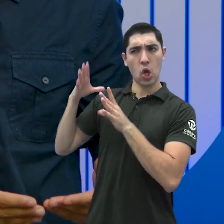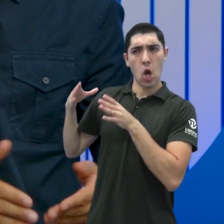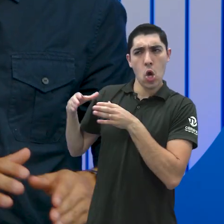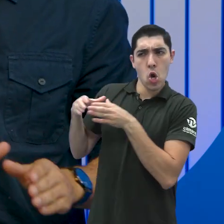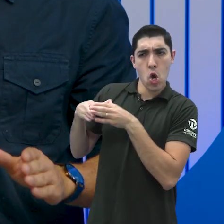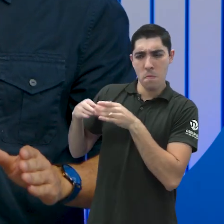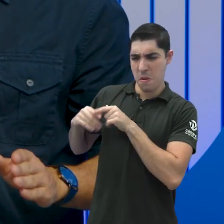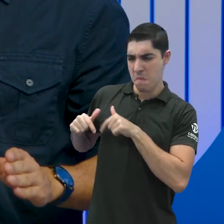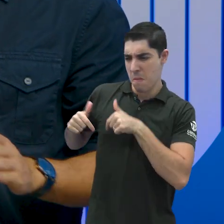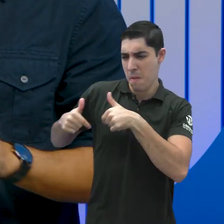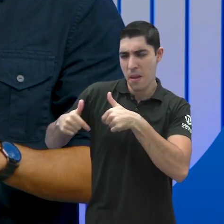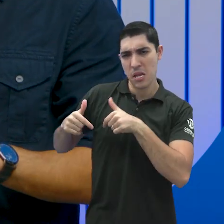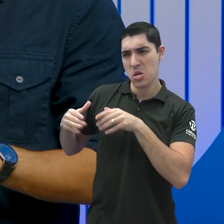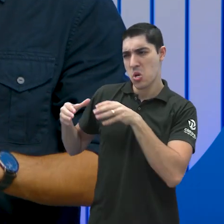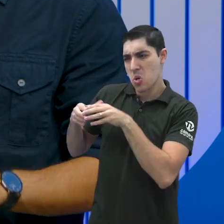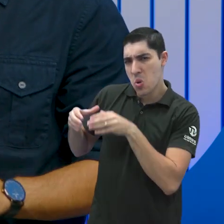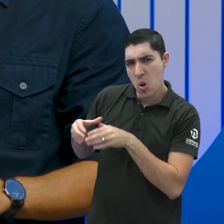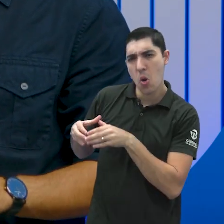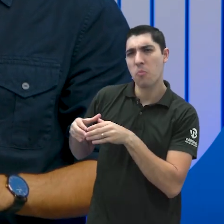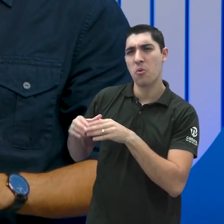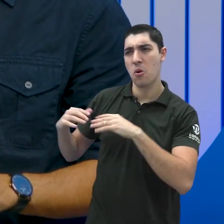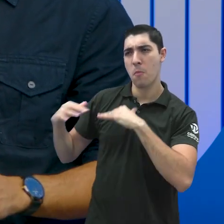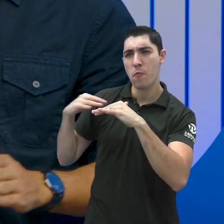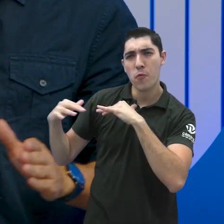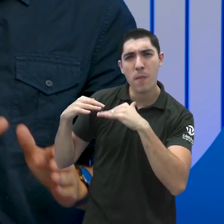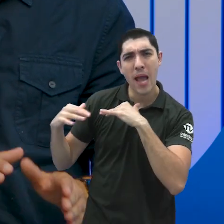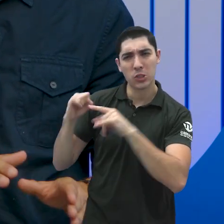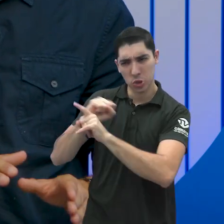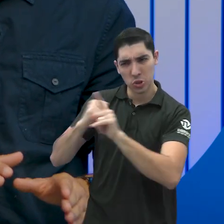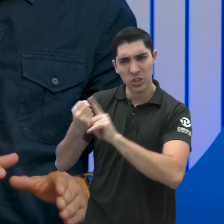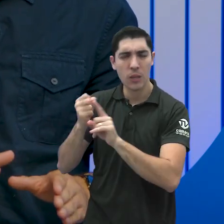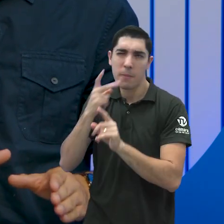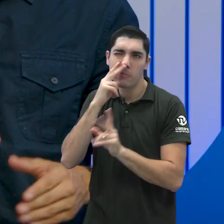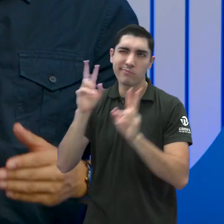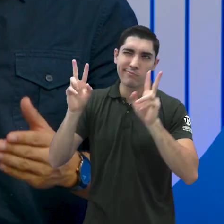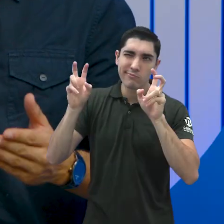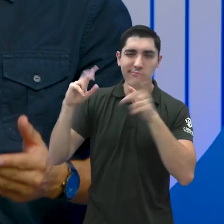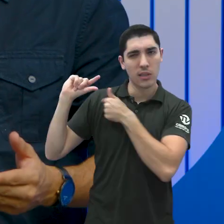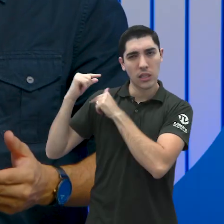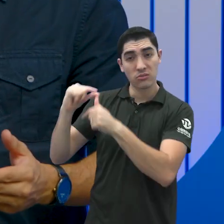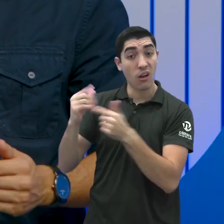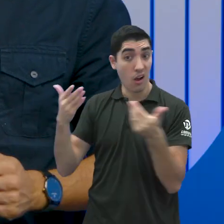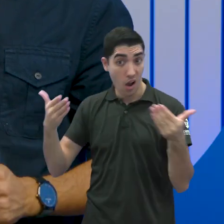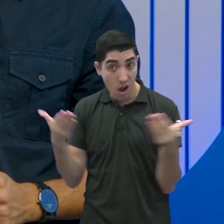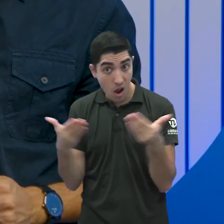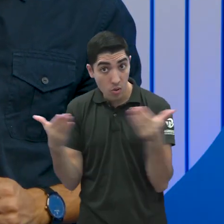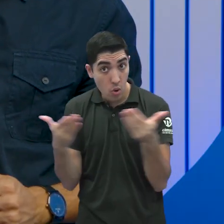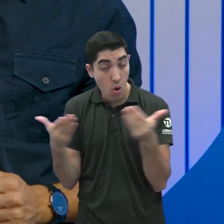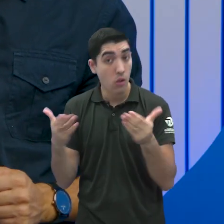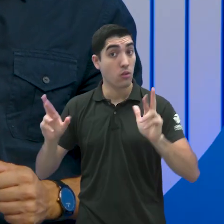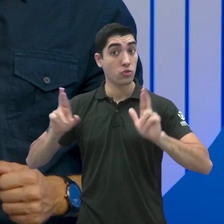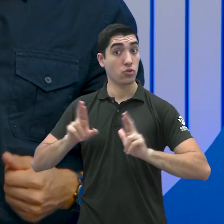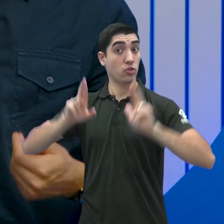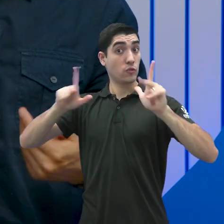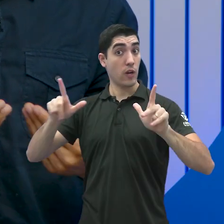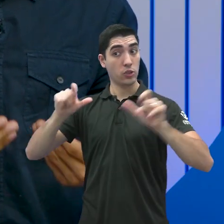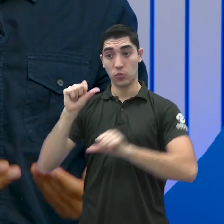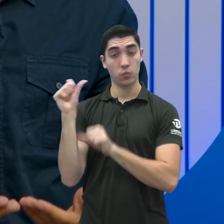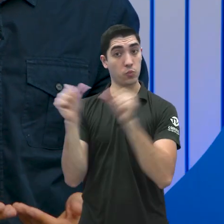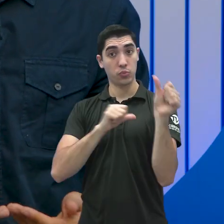ativismo estava restrito a entidades de classe e movimentos sociais mais tradicionais, hoje ele ganha